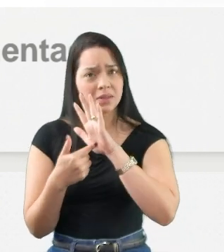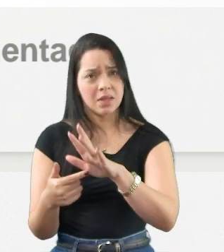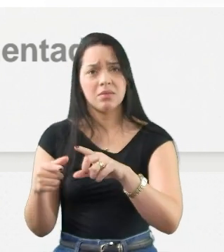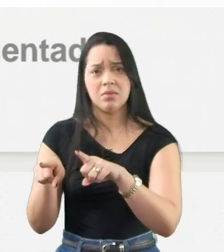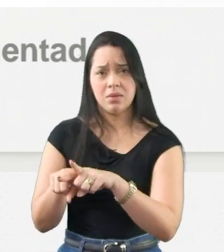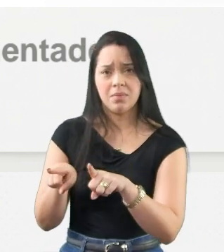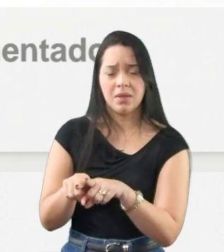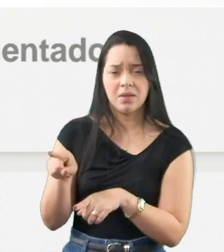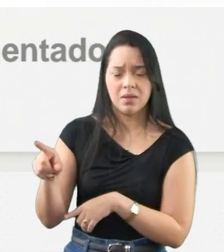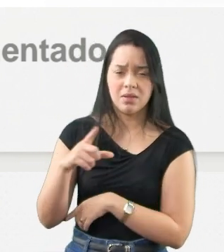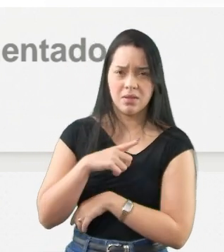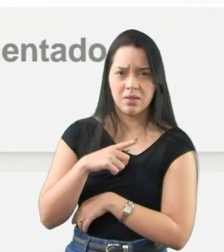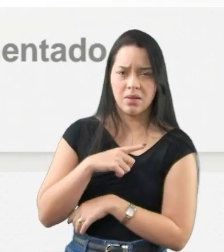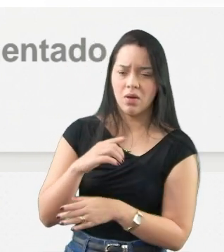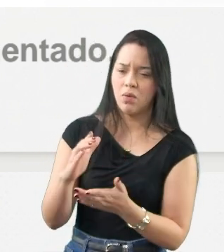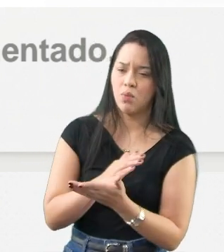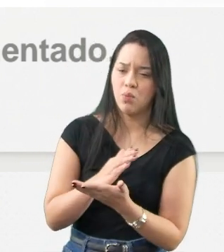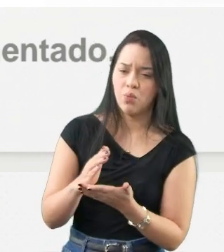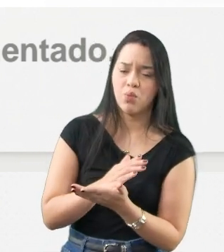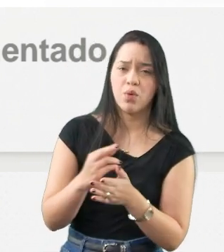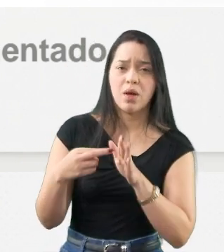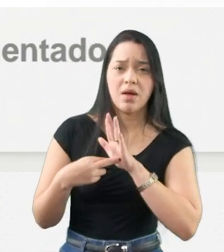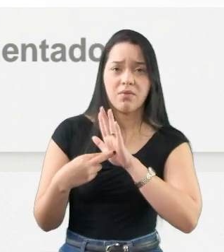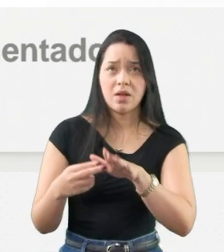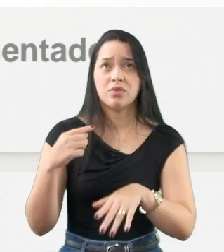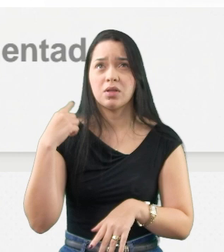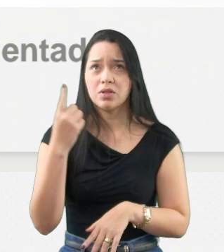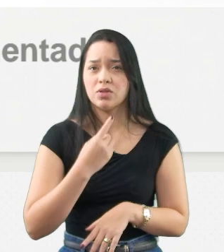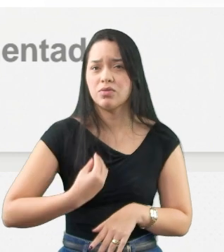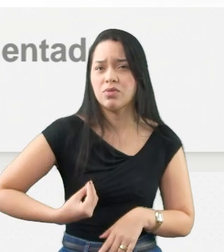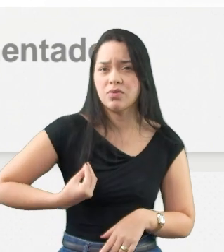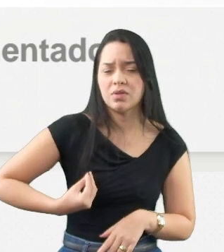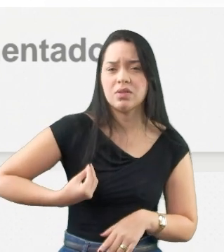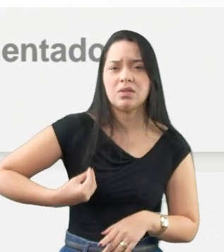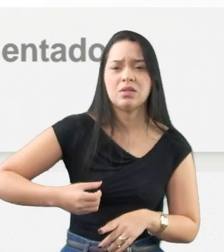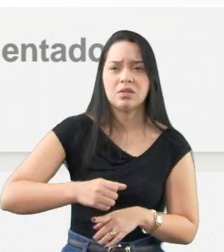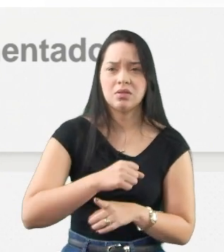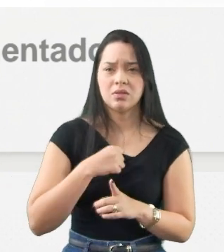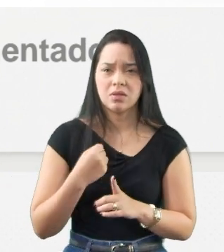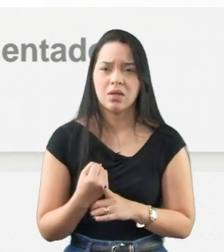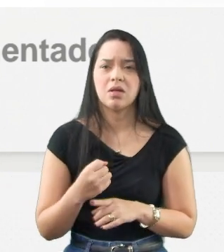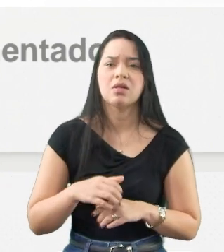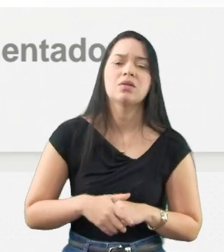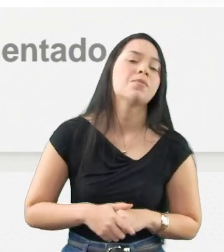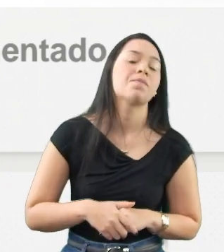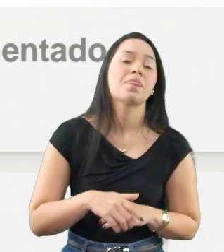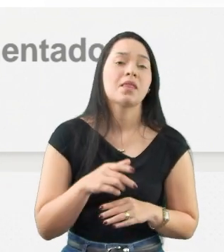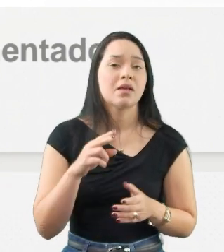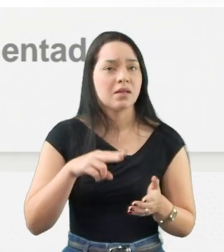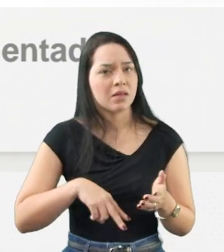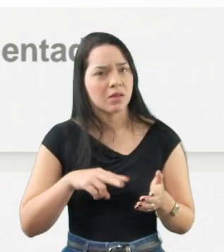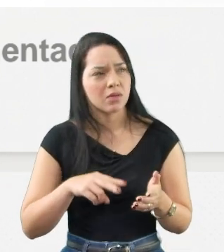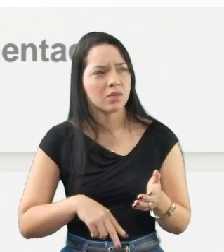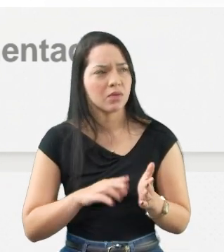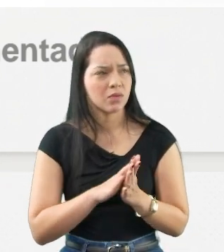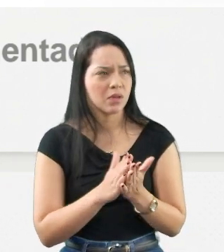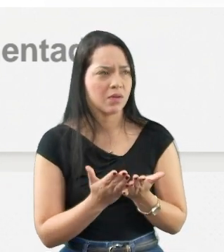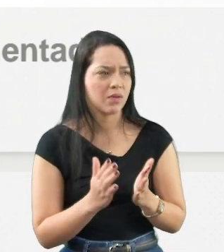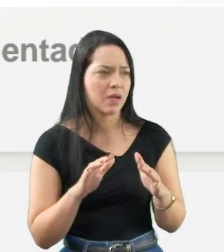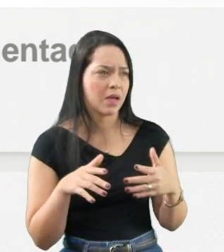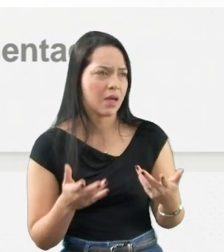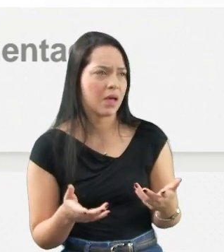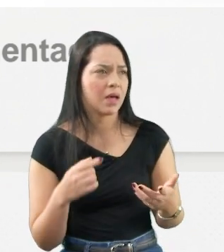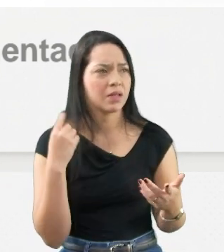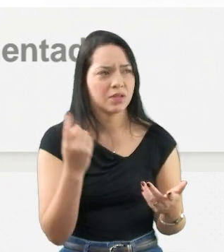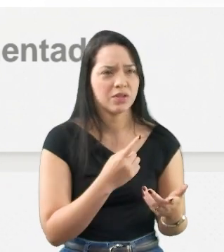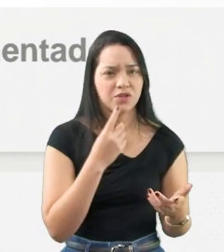aquilo que ele representa, de alguma forma, reflete aquilo que a gente vivencia na sociedade. Vez e outra, quando a gente está fazendo a leitura do livro, a gente percebe, mas a